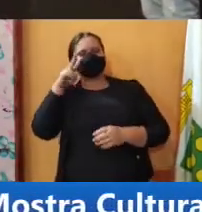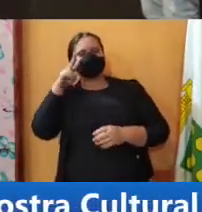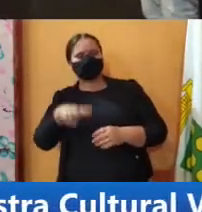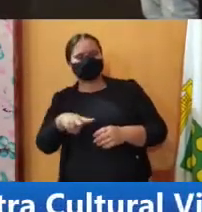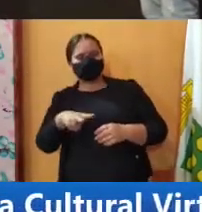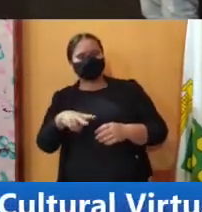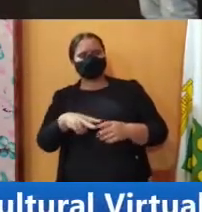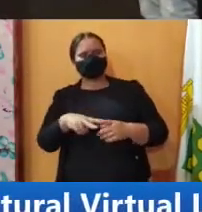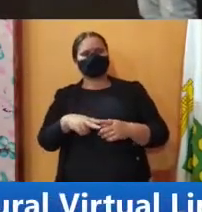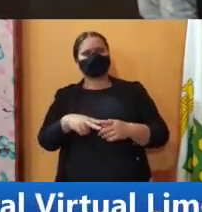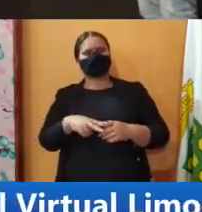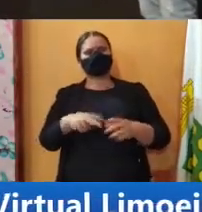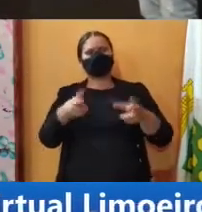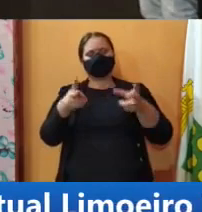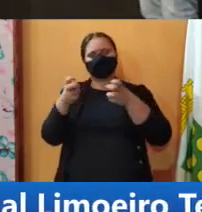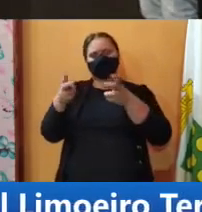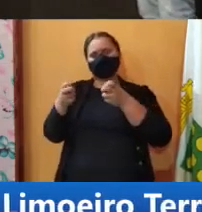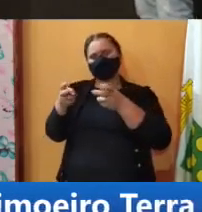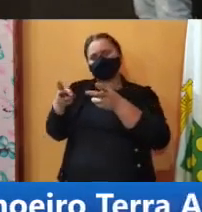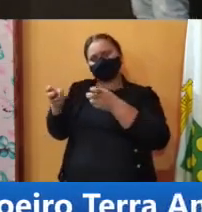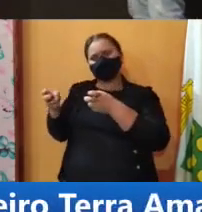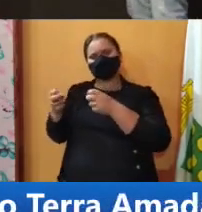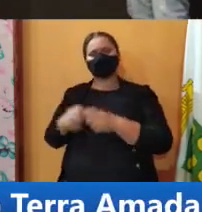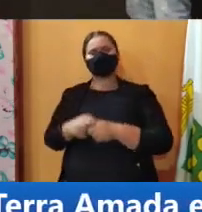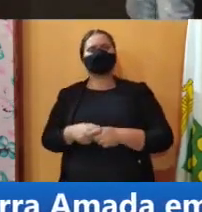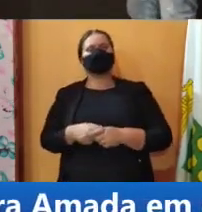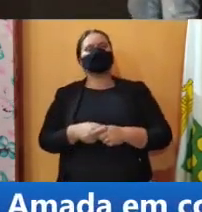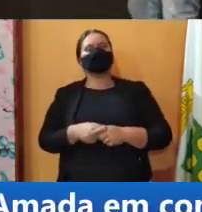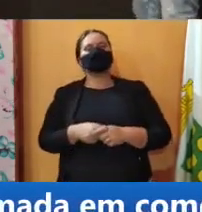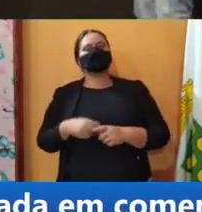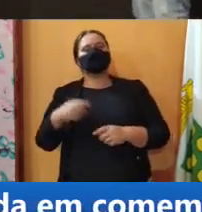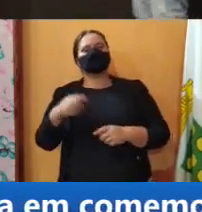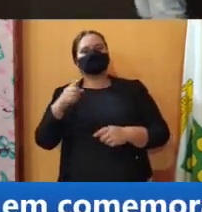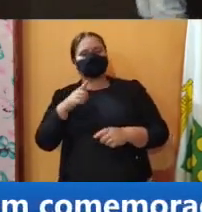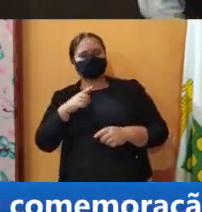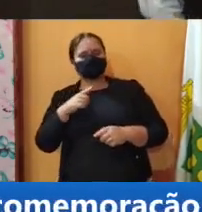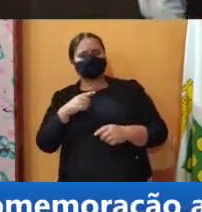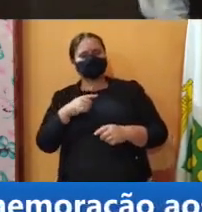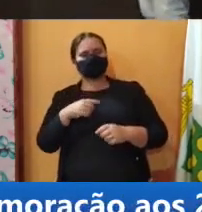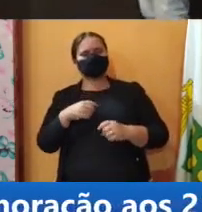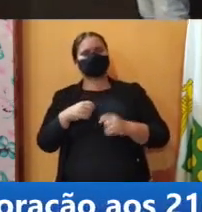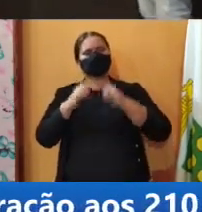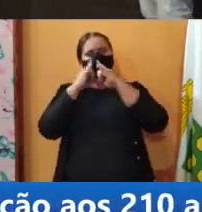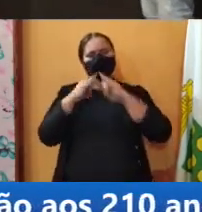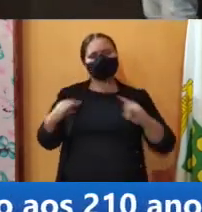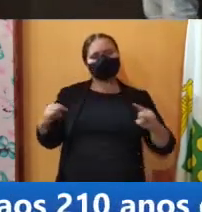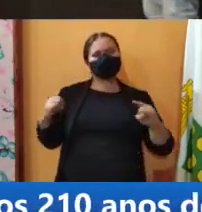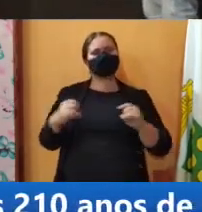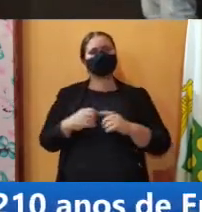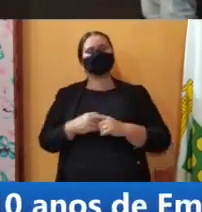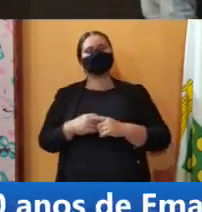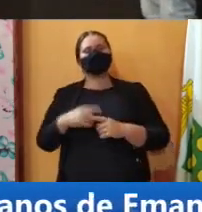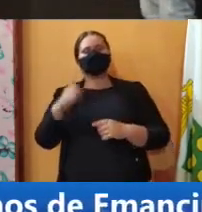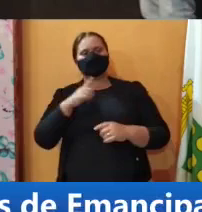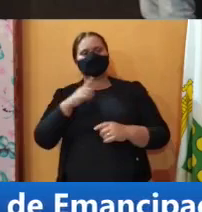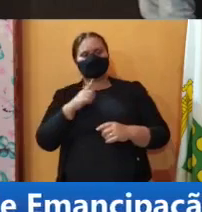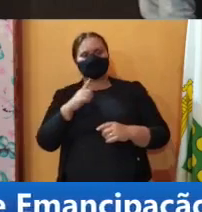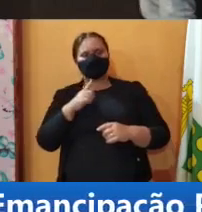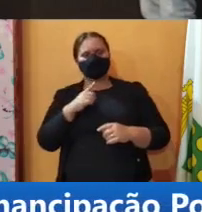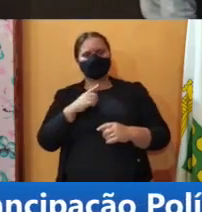Pifa já lhe presenteou, né, o Instituto, a estátua de Monsenhor Fabrício, e me ajuda